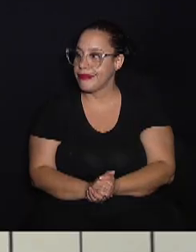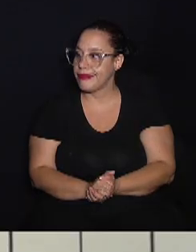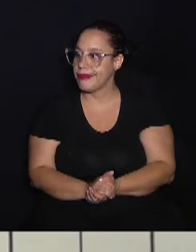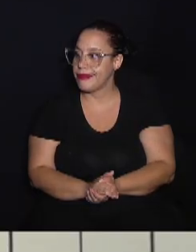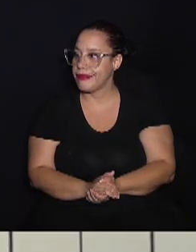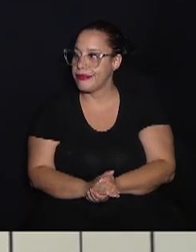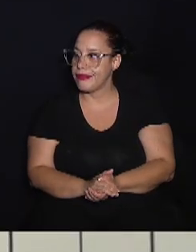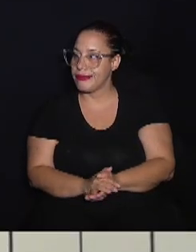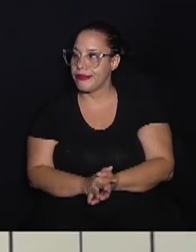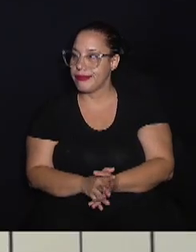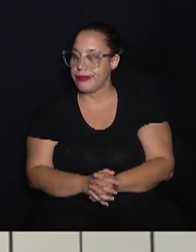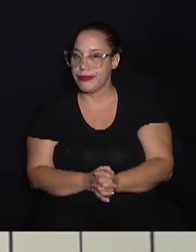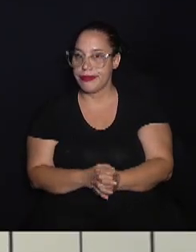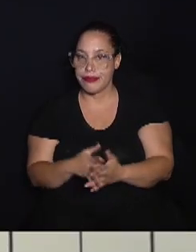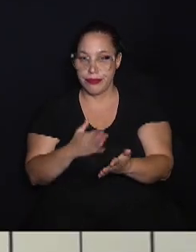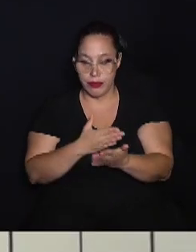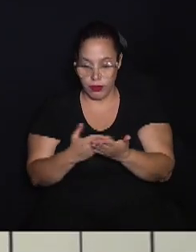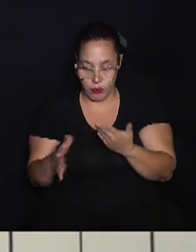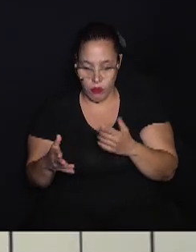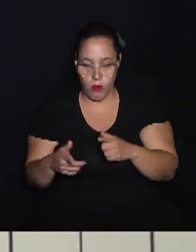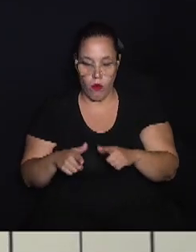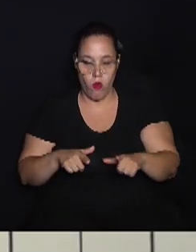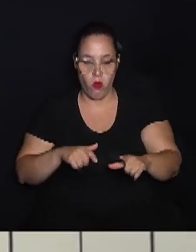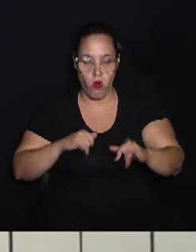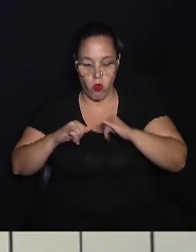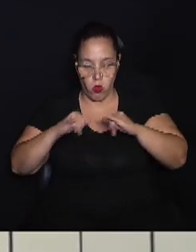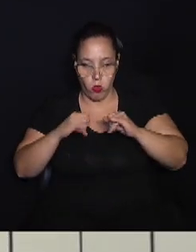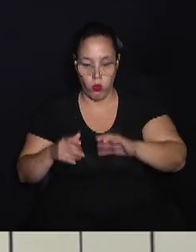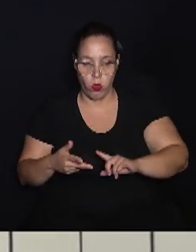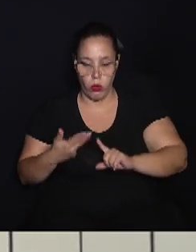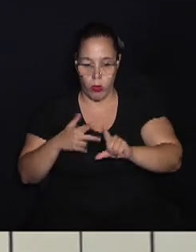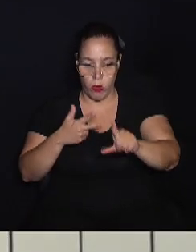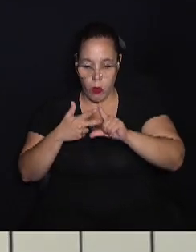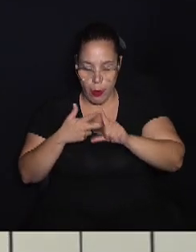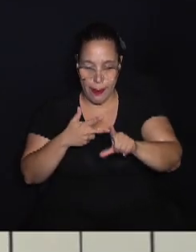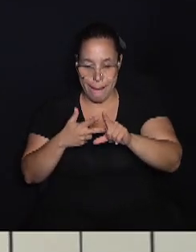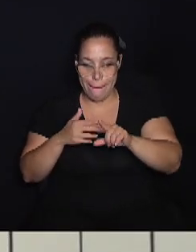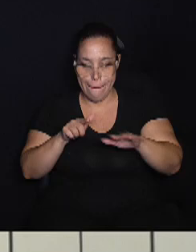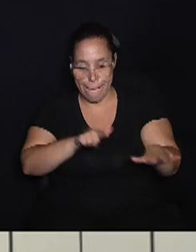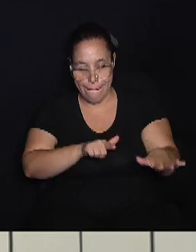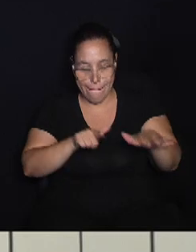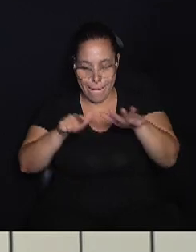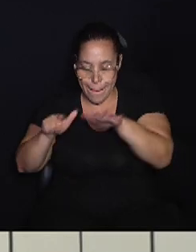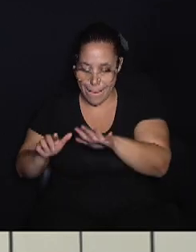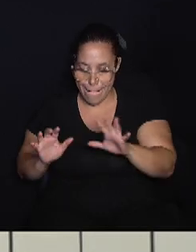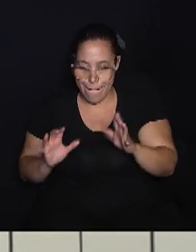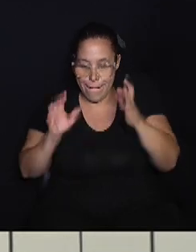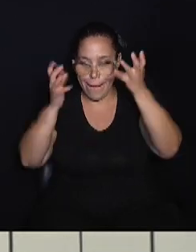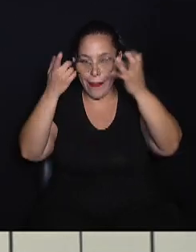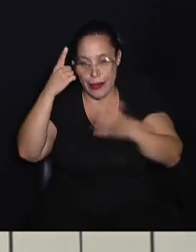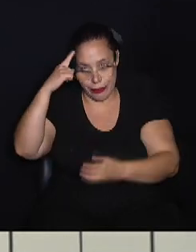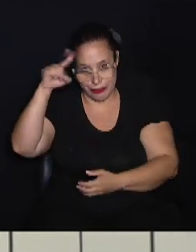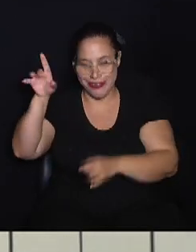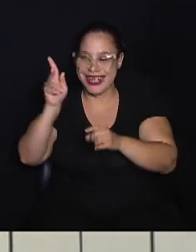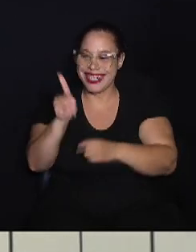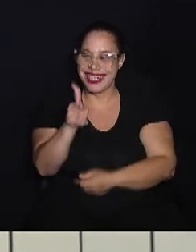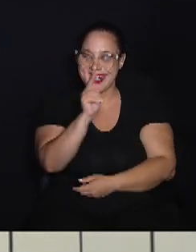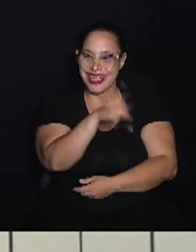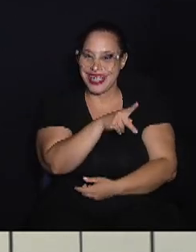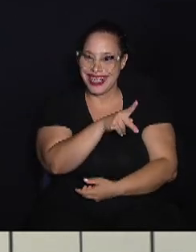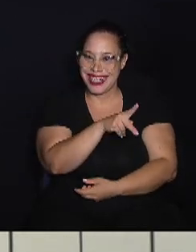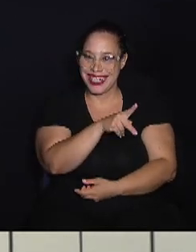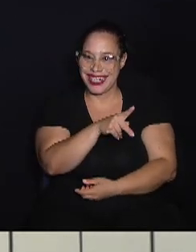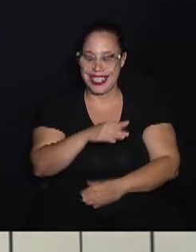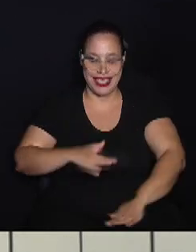atualizadas e a gente segue com as notícias do Legislativo porque na semana em que se comemora o Dia do Professor a